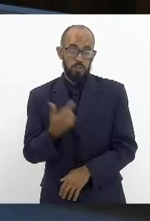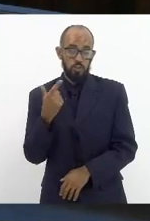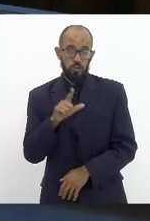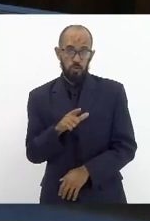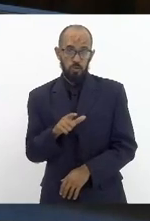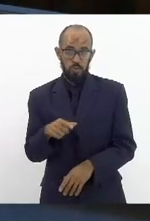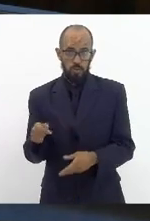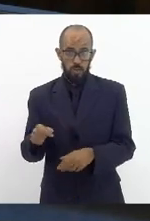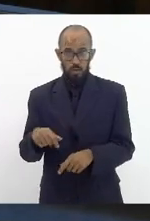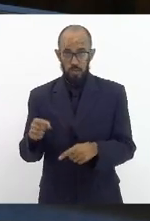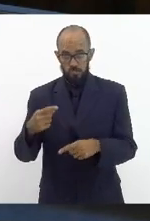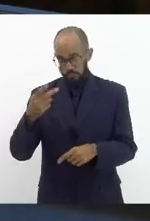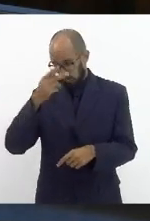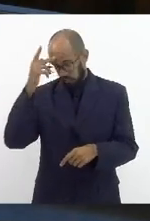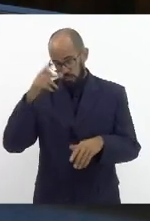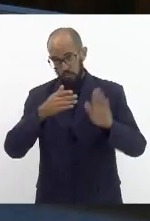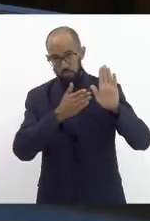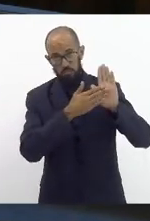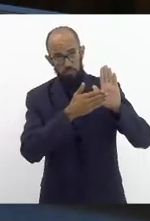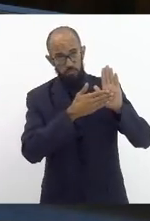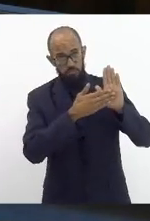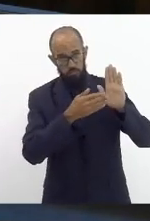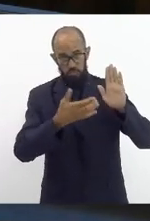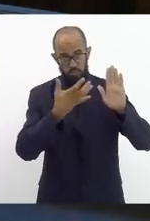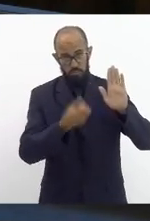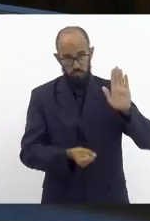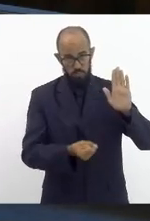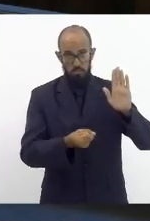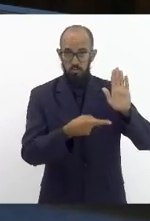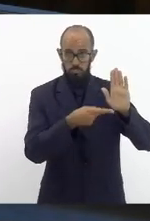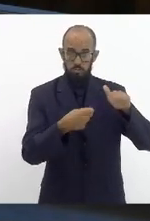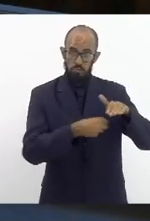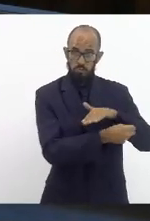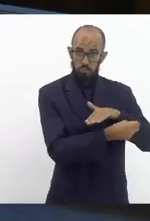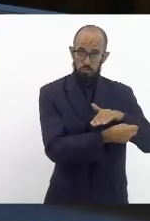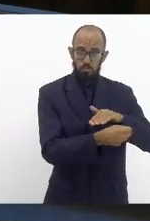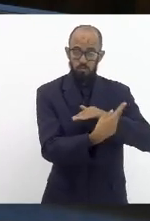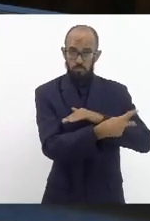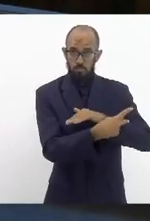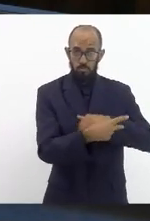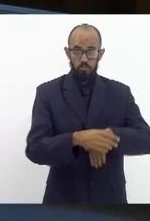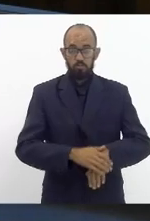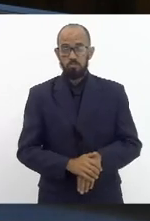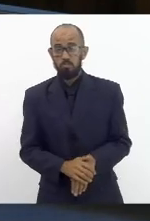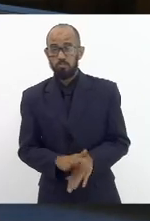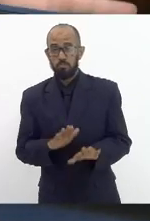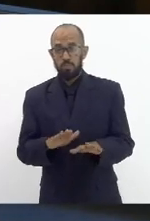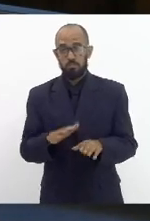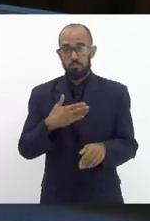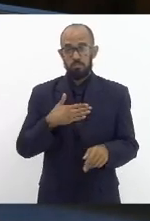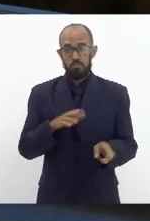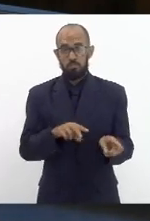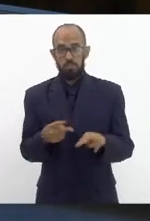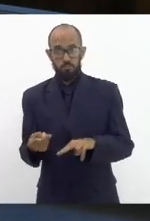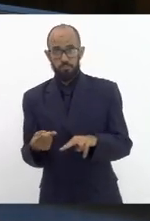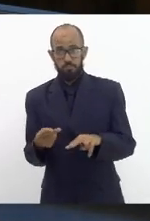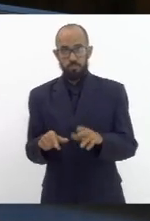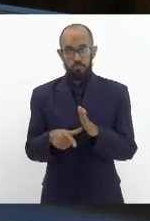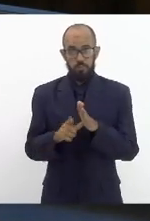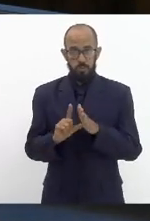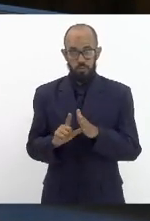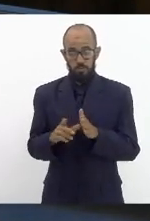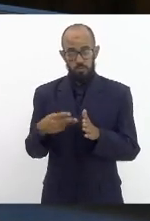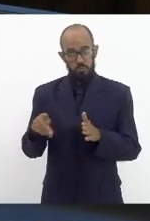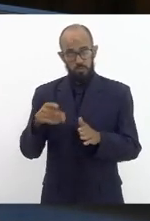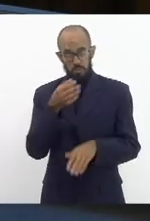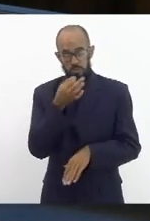aptos a serem chamados à medida que as vagas apareçam. Então, o encaminhamento que eu faço aqui é que, já antecipando o seu parecer